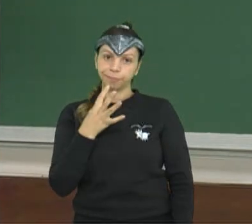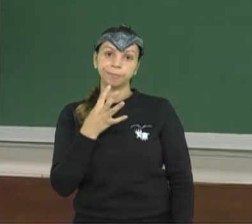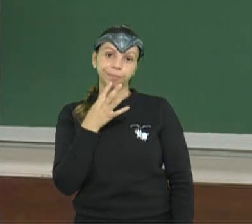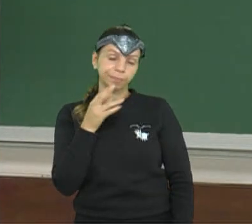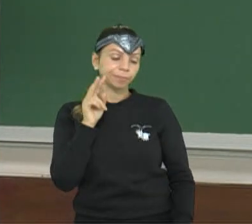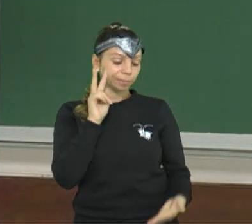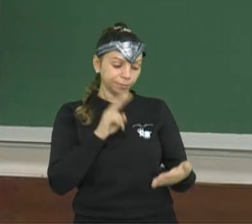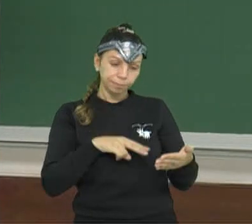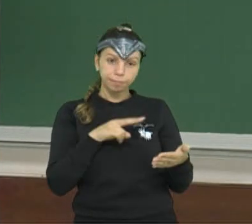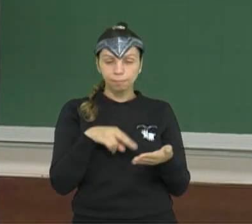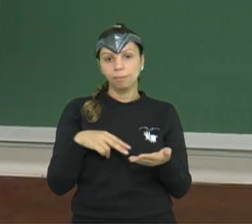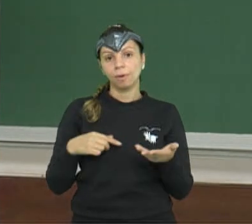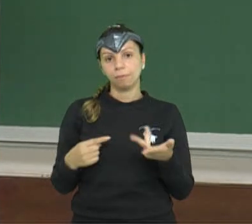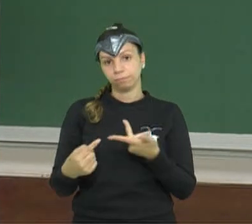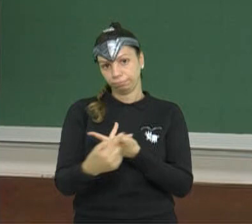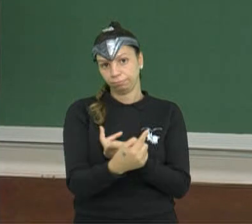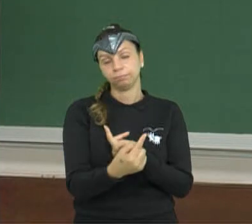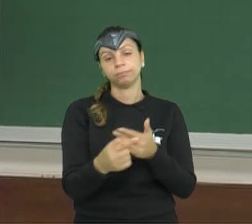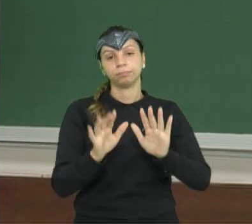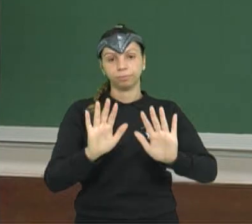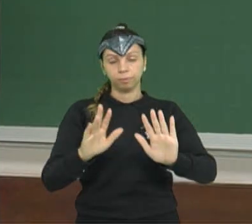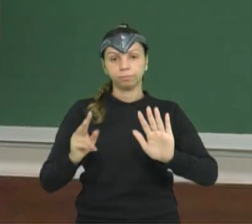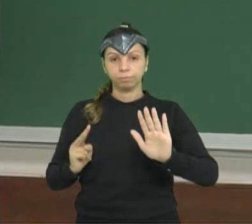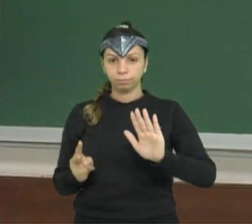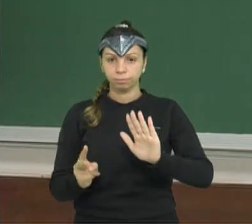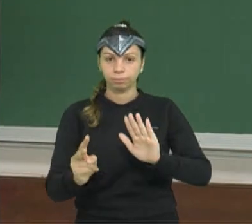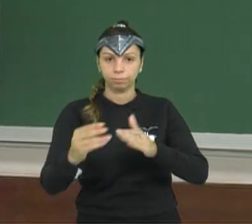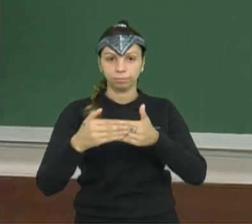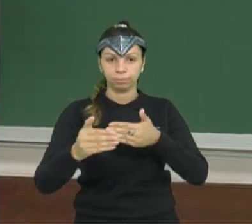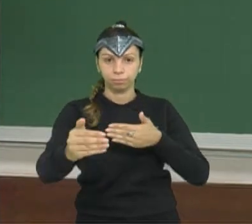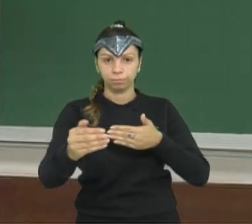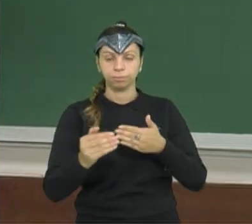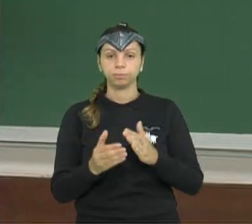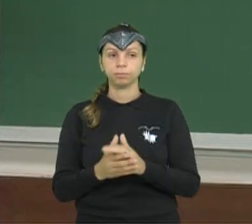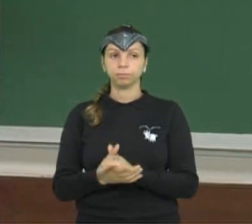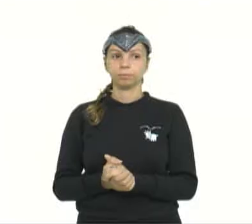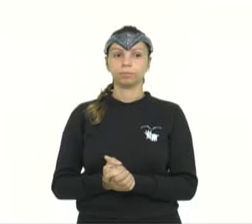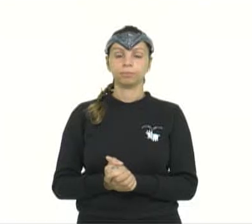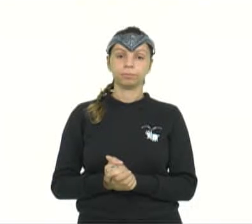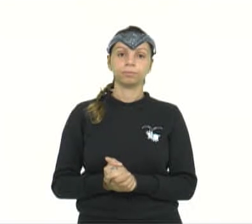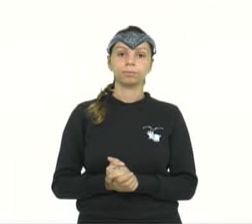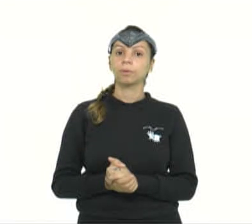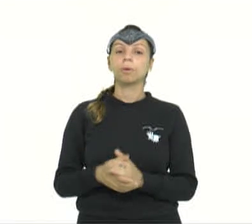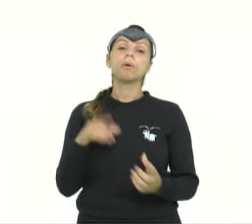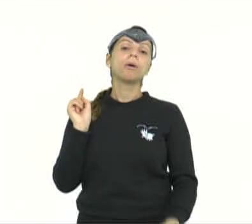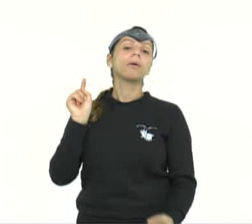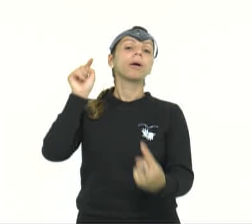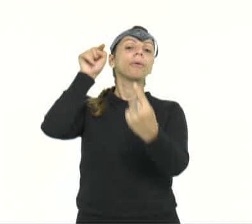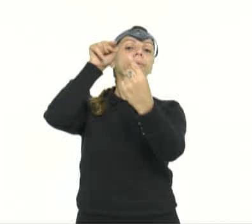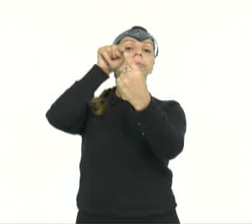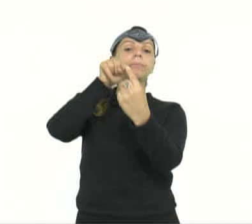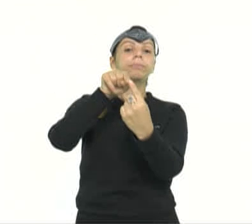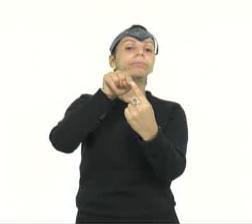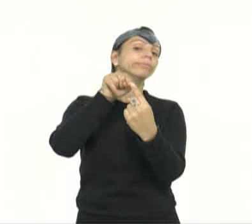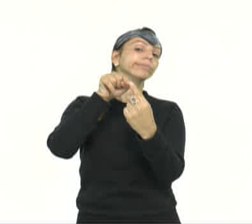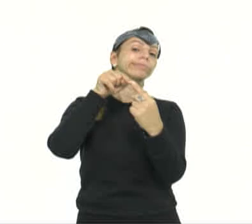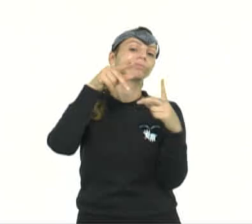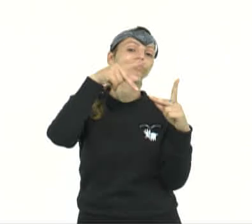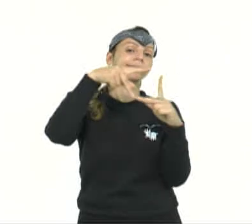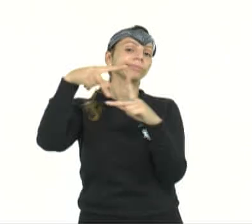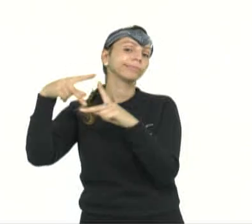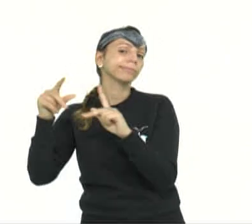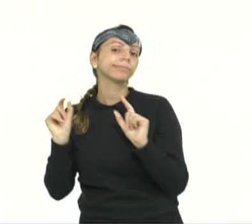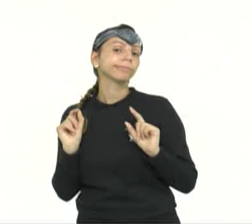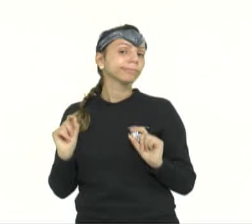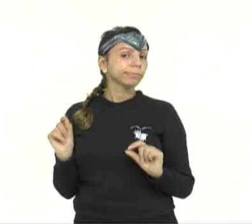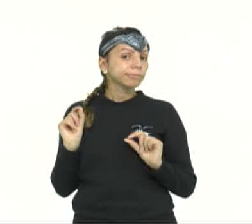leu várias delas, né? Vamos continuar? Qual é o objetivo, então, de uma comic